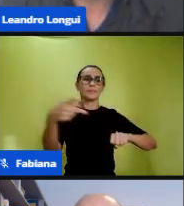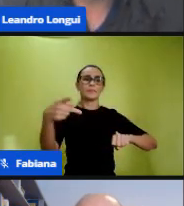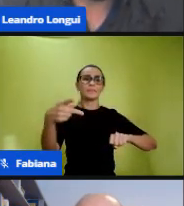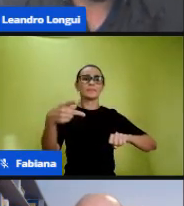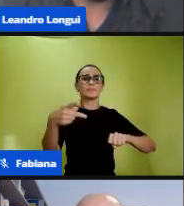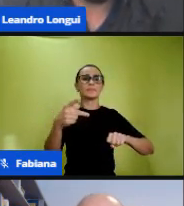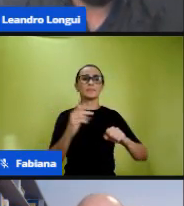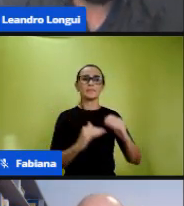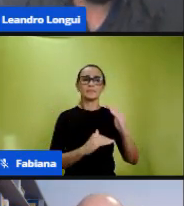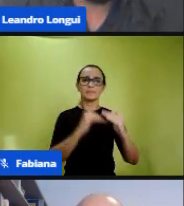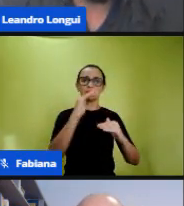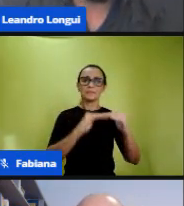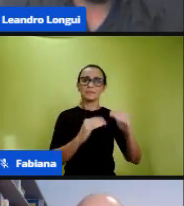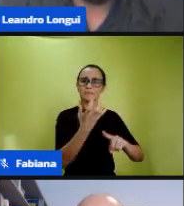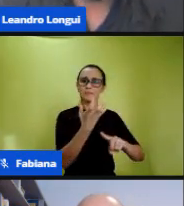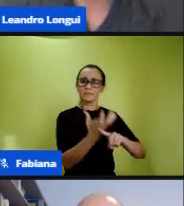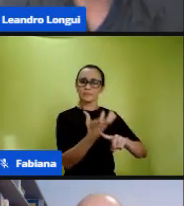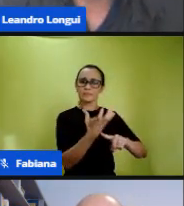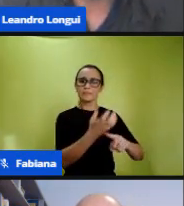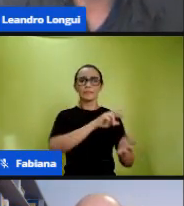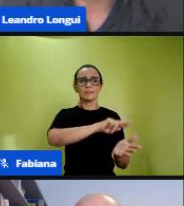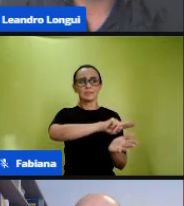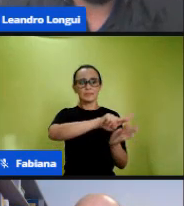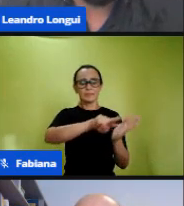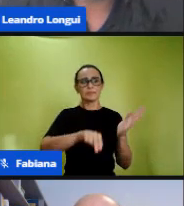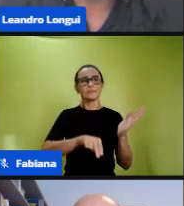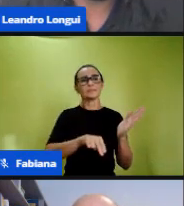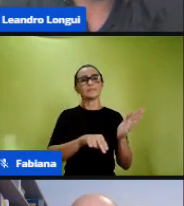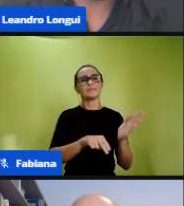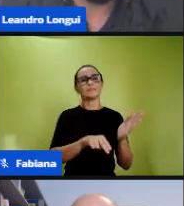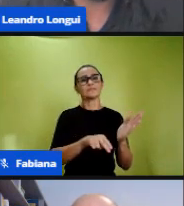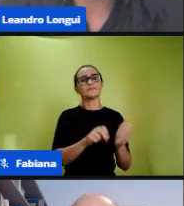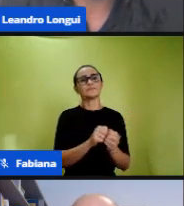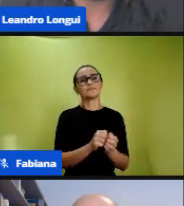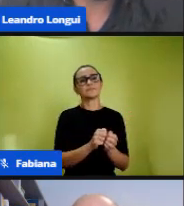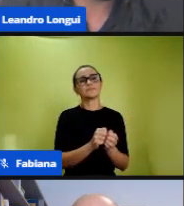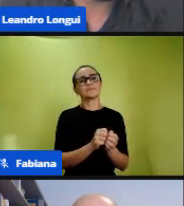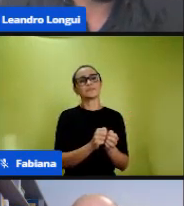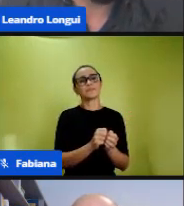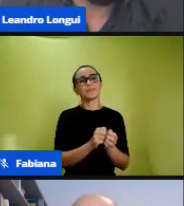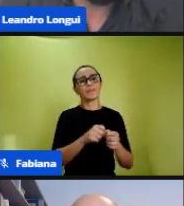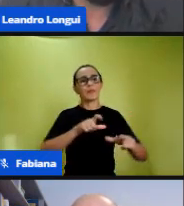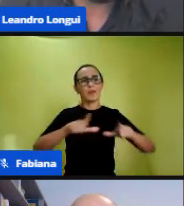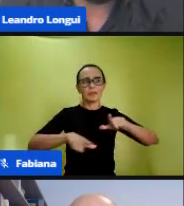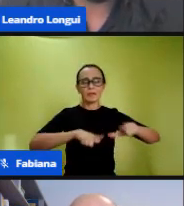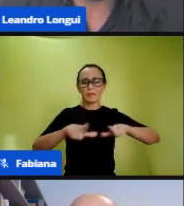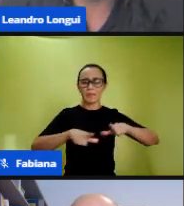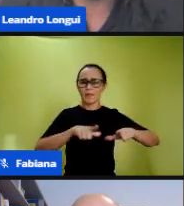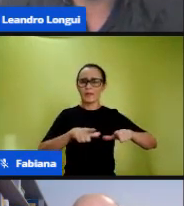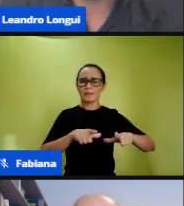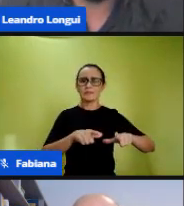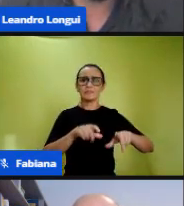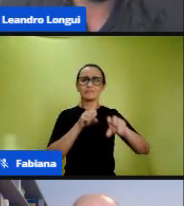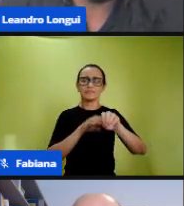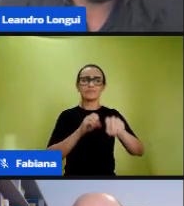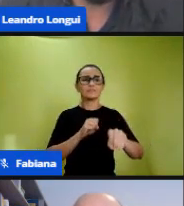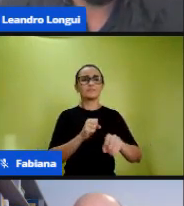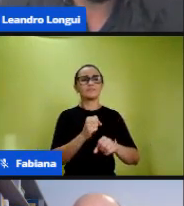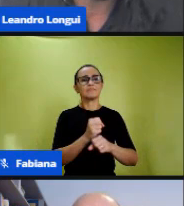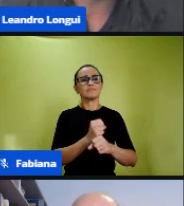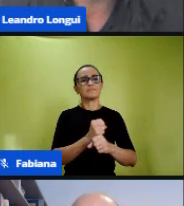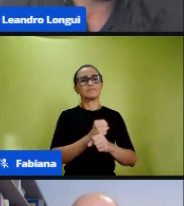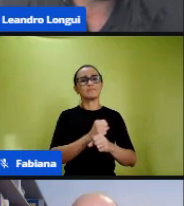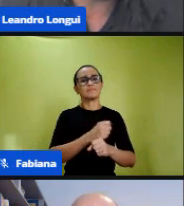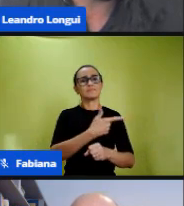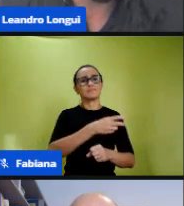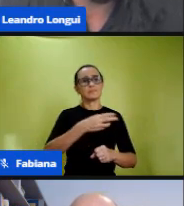Práticas Interdisciplinares, atua na área da educação há 23 anos, sendo 17 anos na